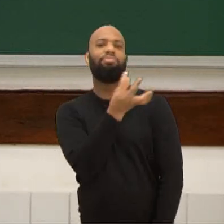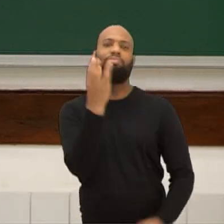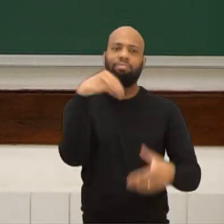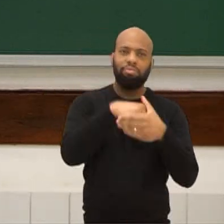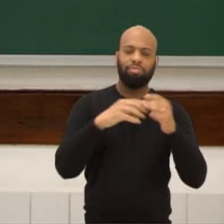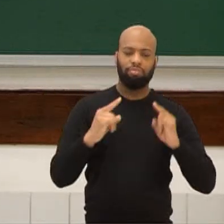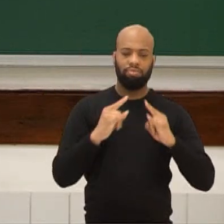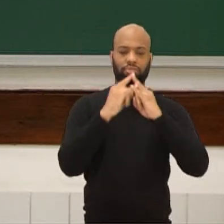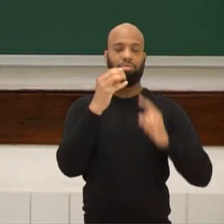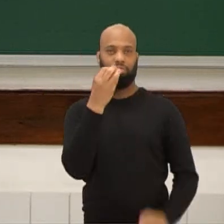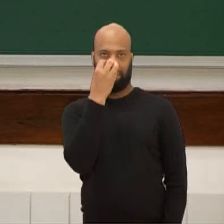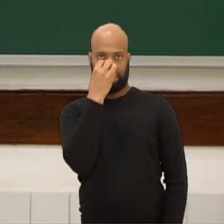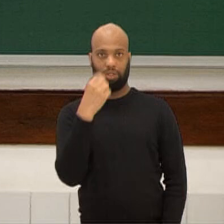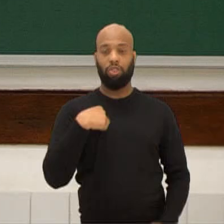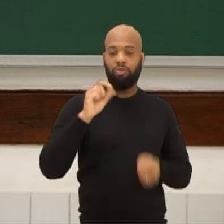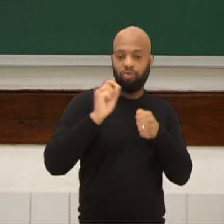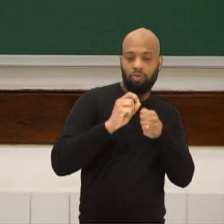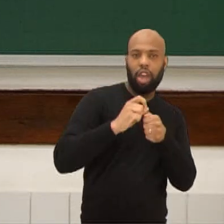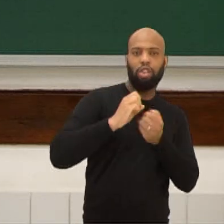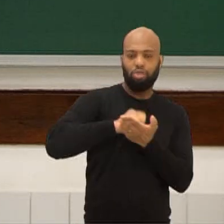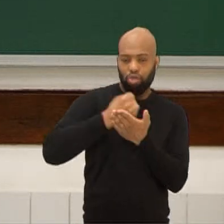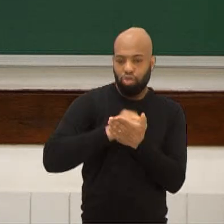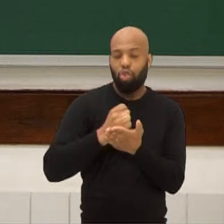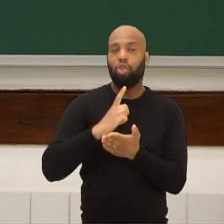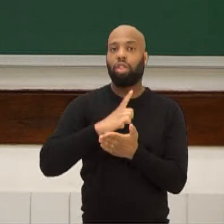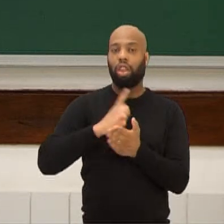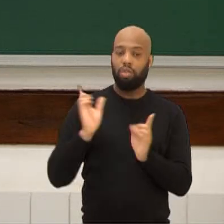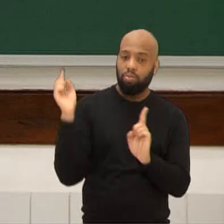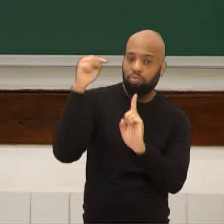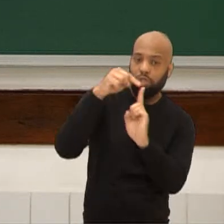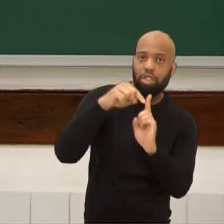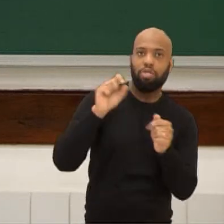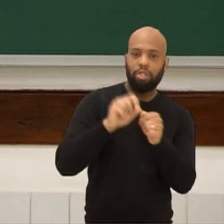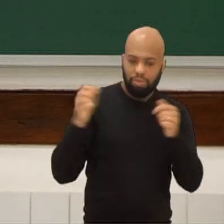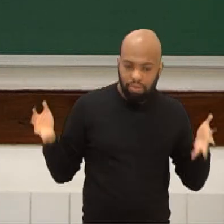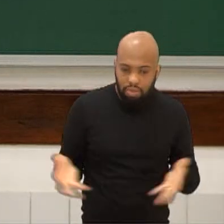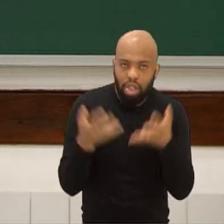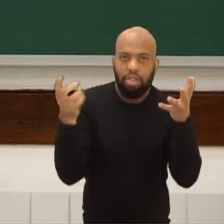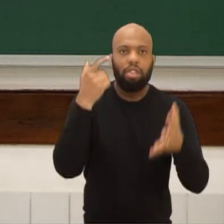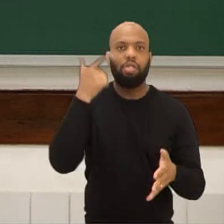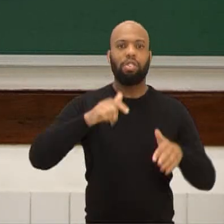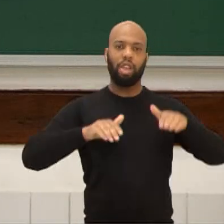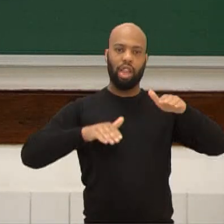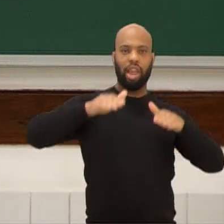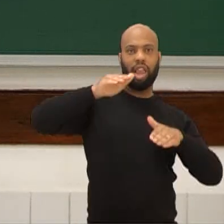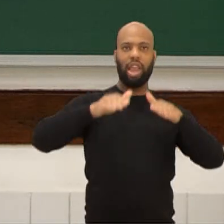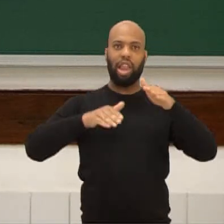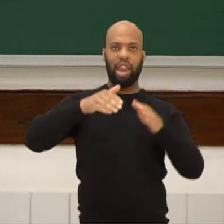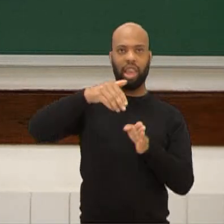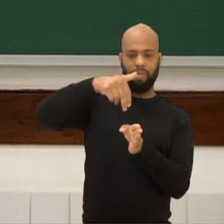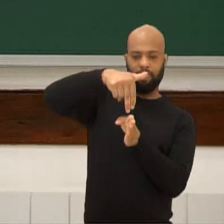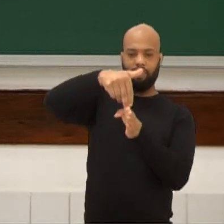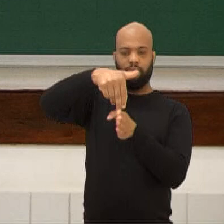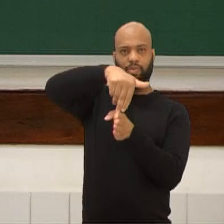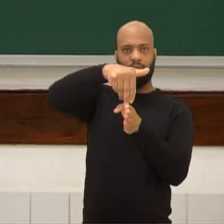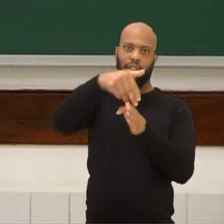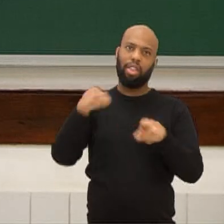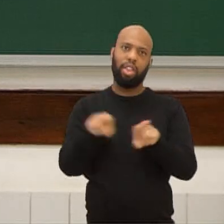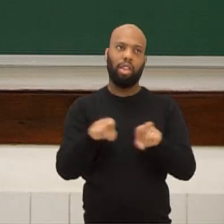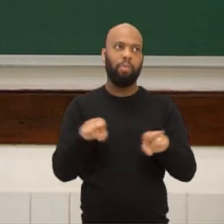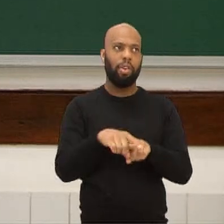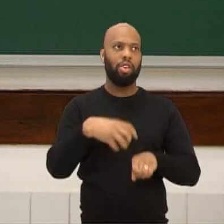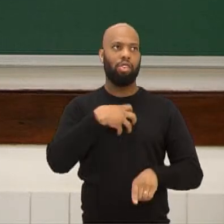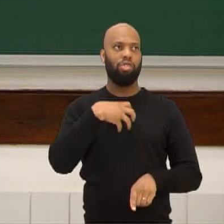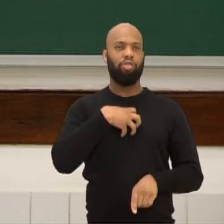circenses. Então, eu vou fazer um jogo com o intuito de levar você a um equilíbrio numa fita, a um nível de coordenação